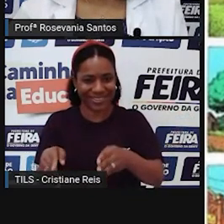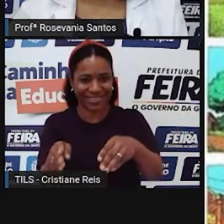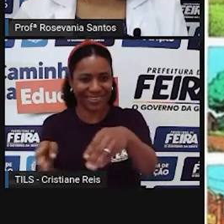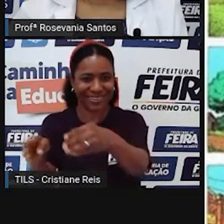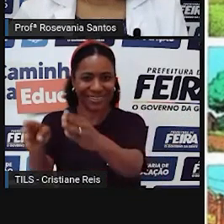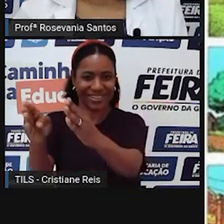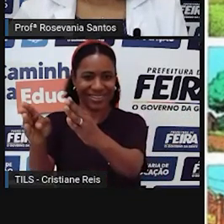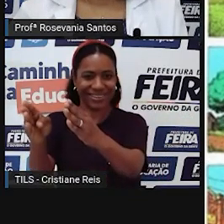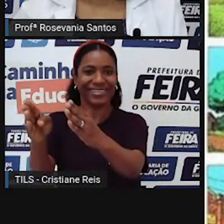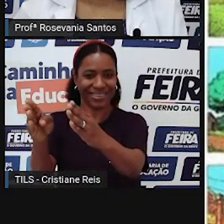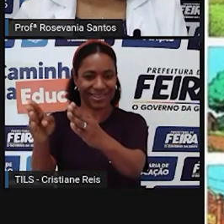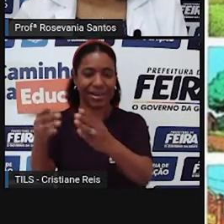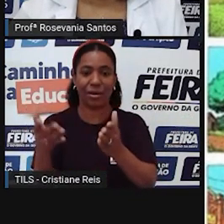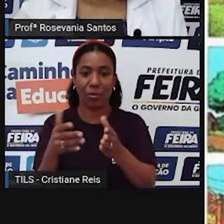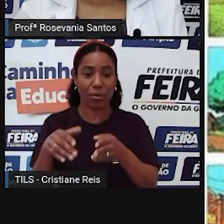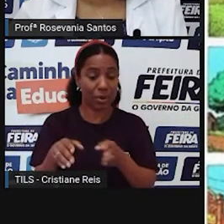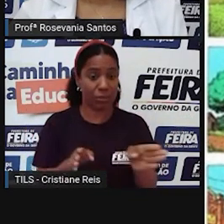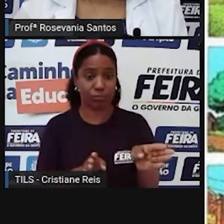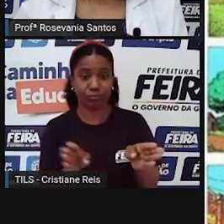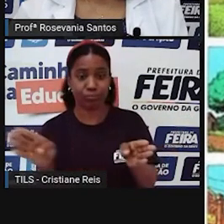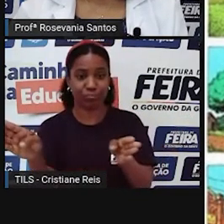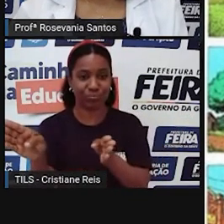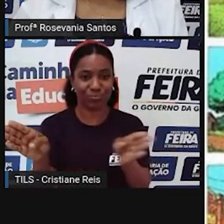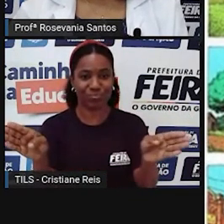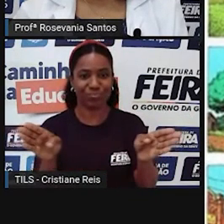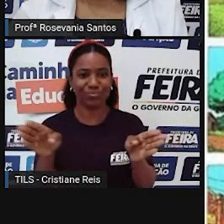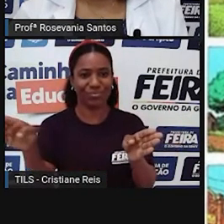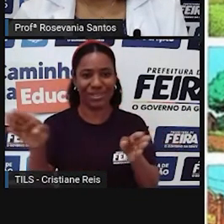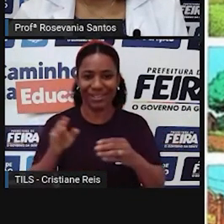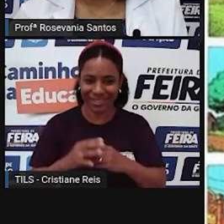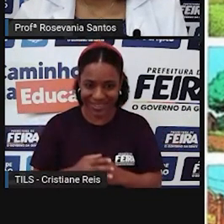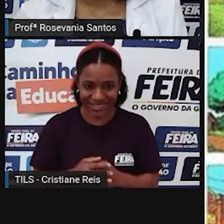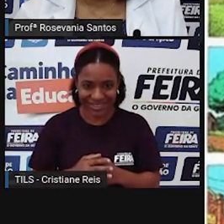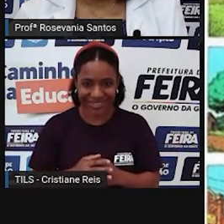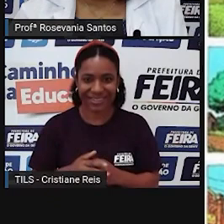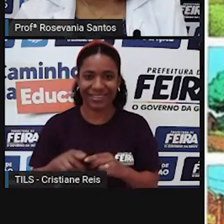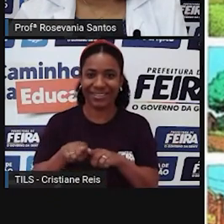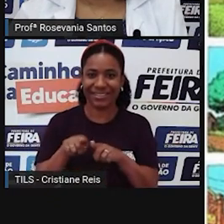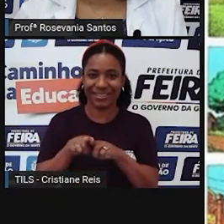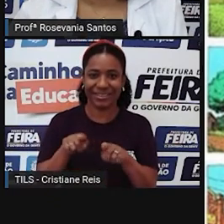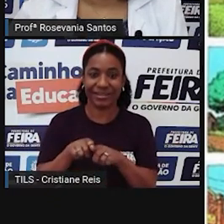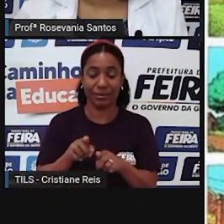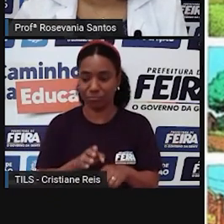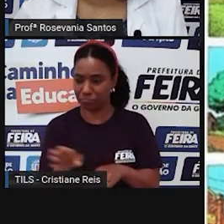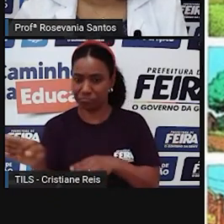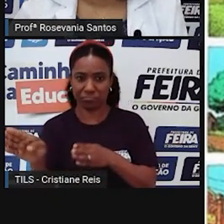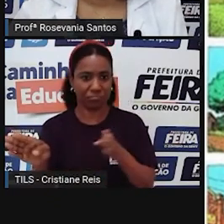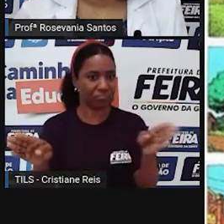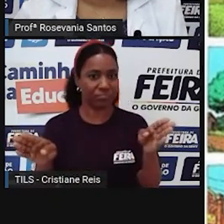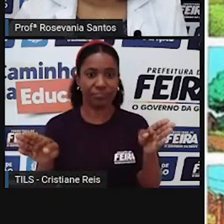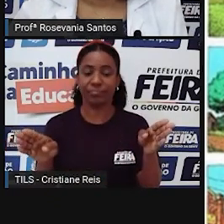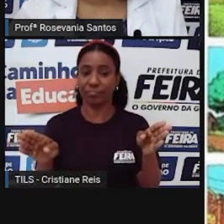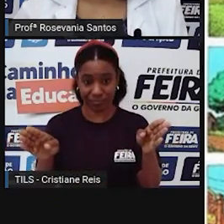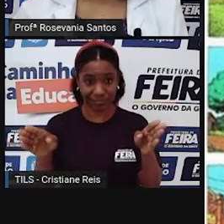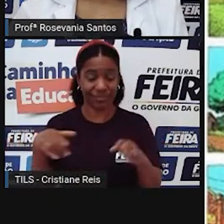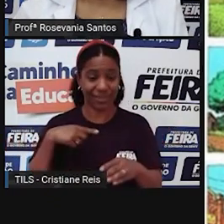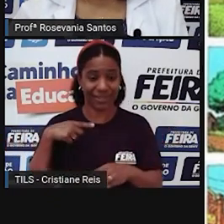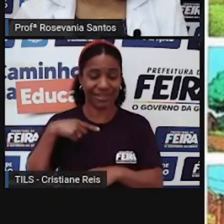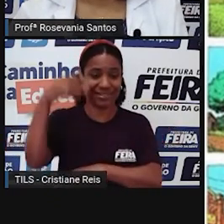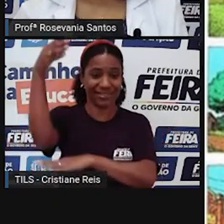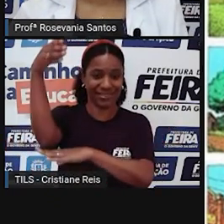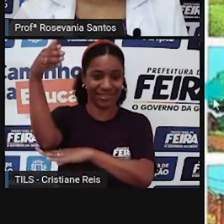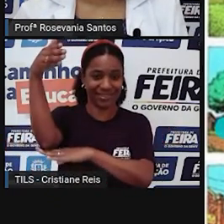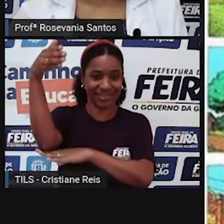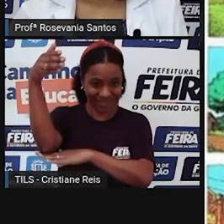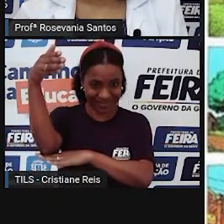tenho já quase que praticamente um cruzamento. Já passa a ter sinalização agora, né, para esse próprio trem,